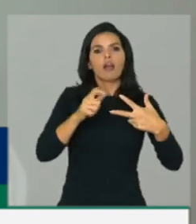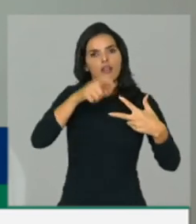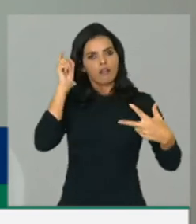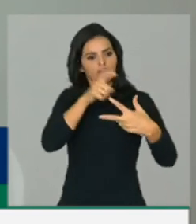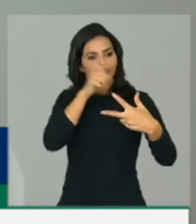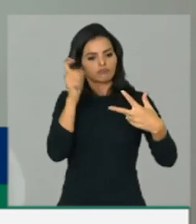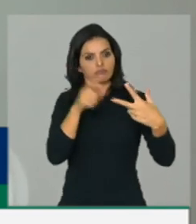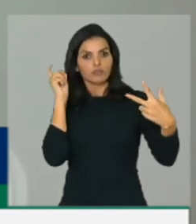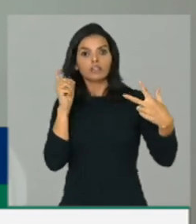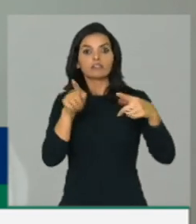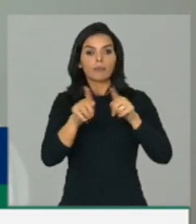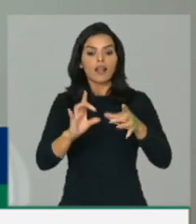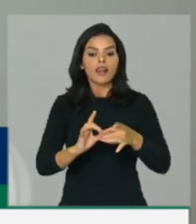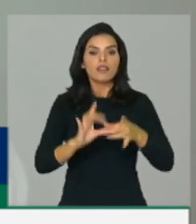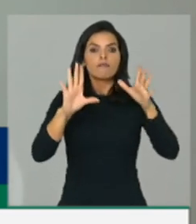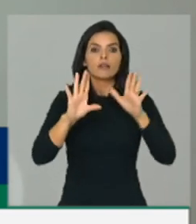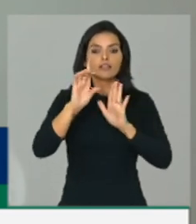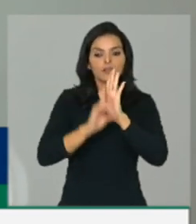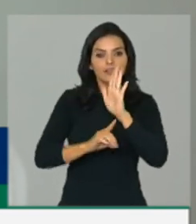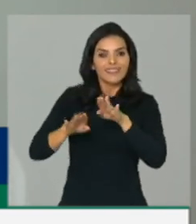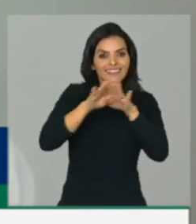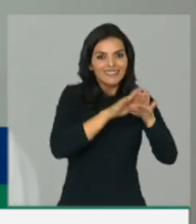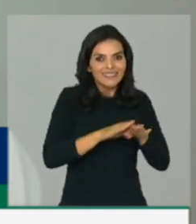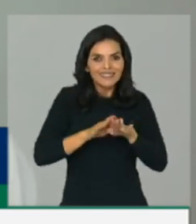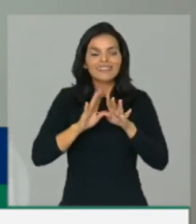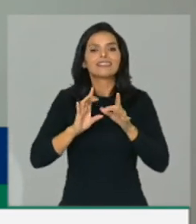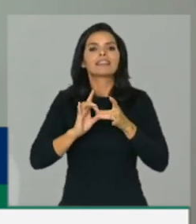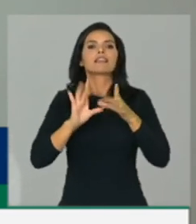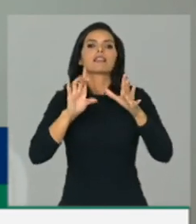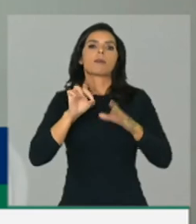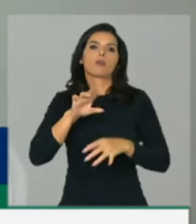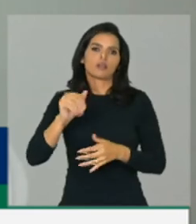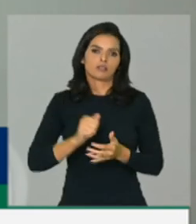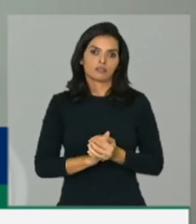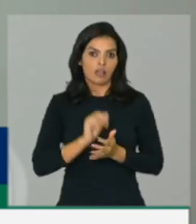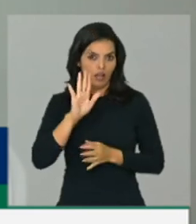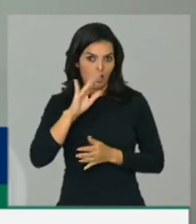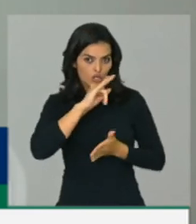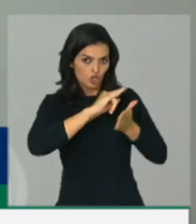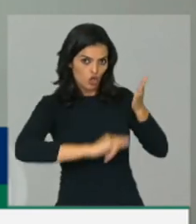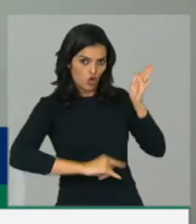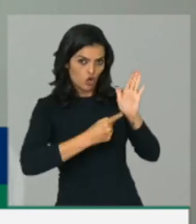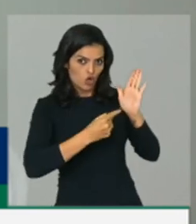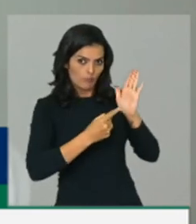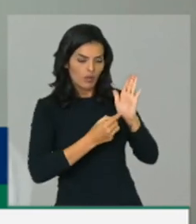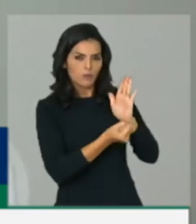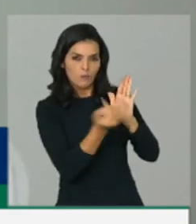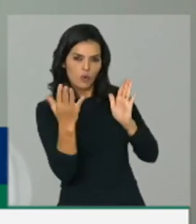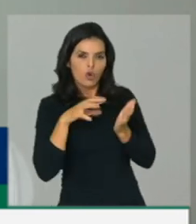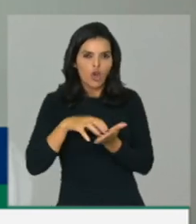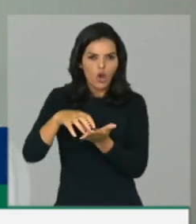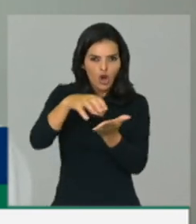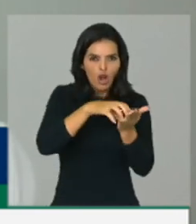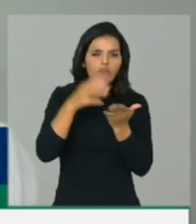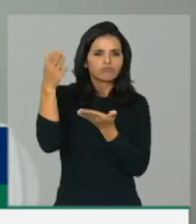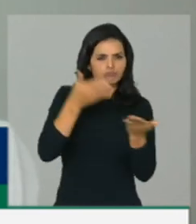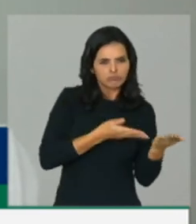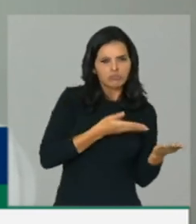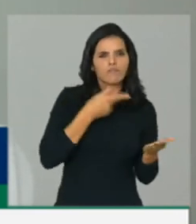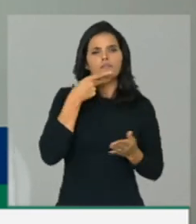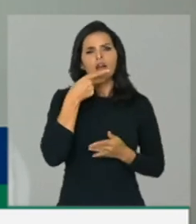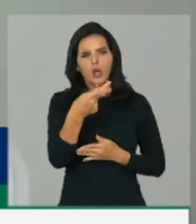liberdades democráticas. Eu quero lembrar aqui que o documento também, que muitos órgãos encaminharam, se manifestando em relação a